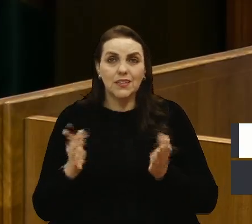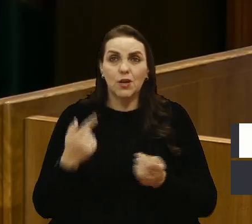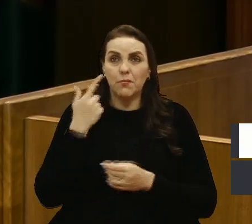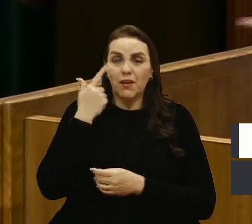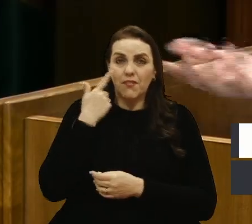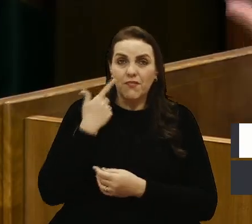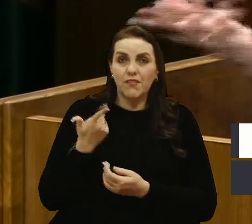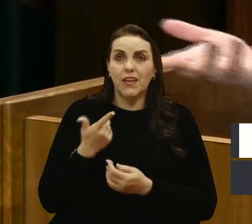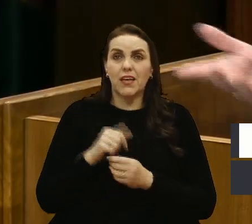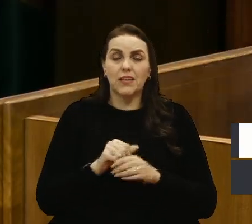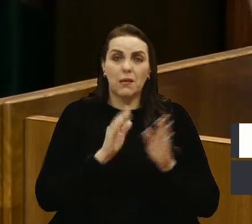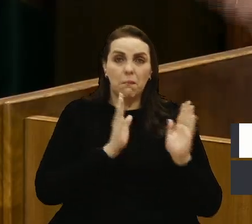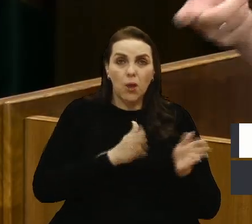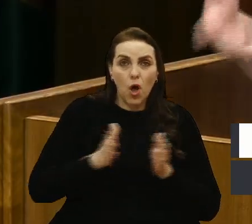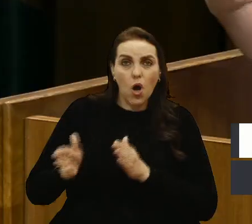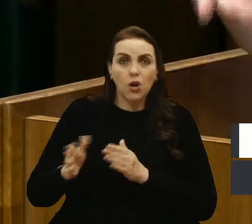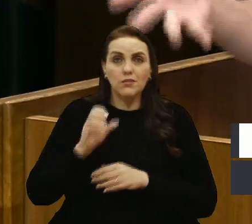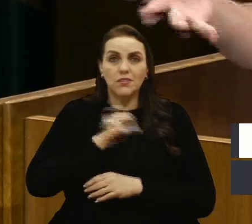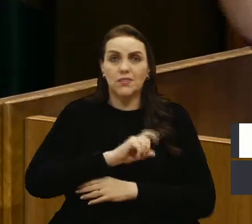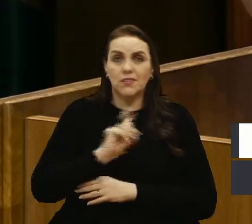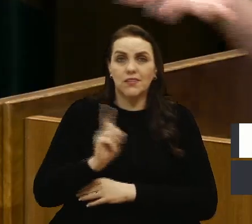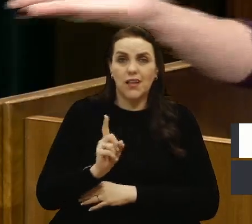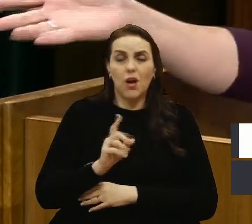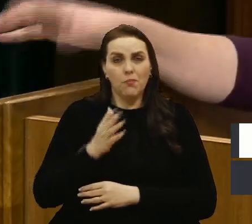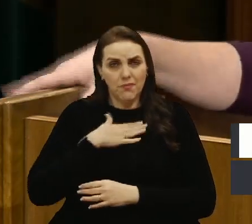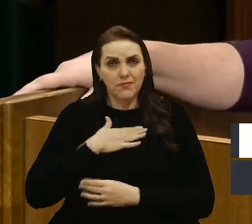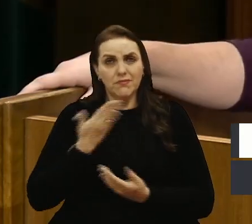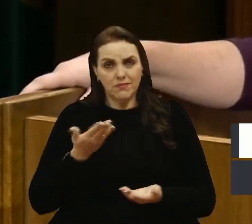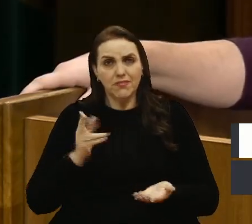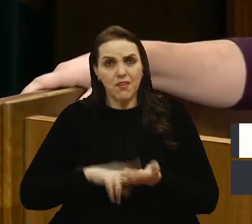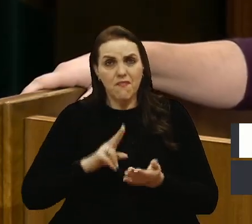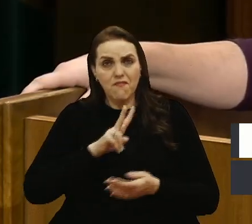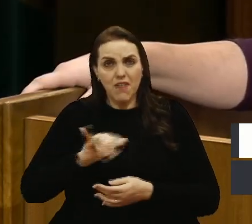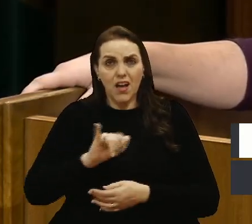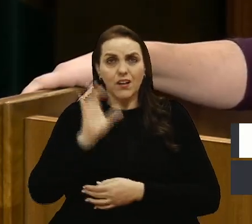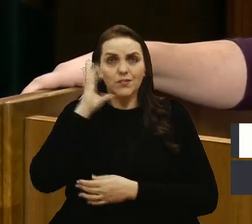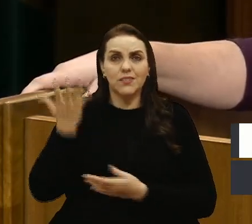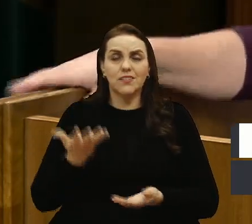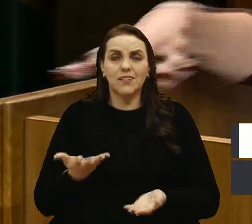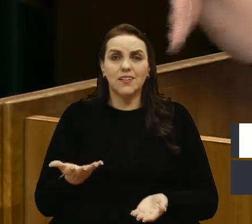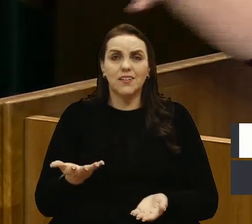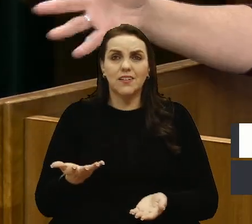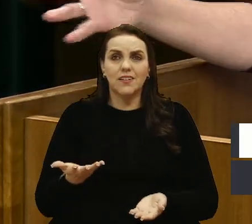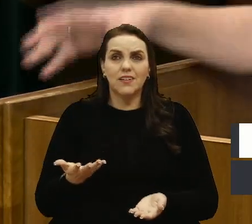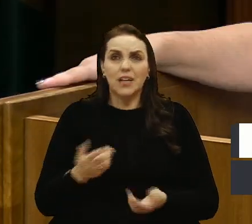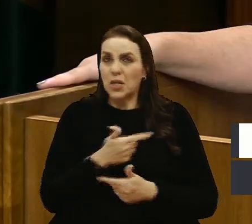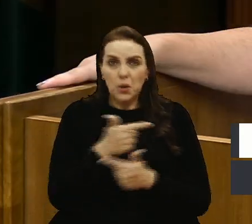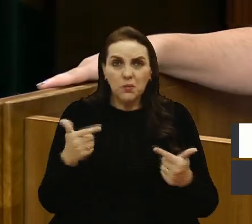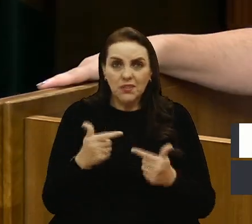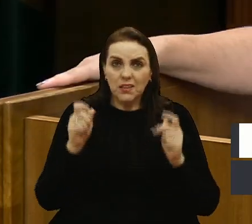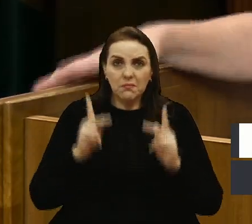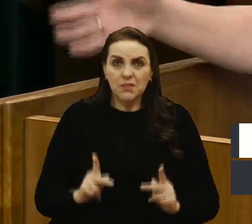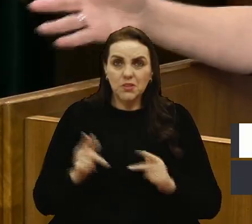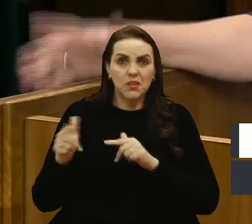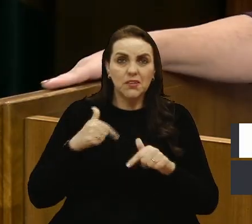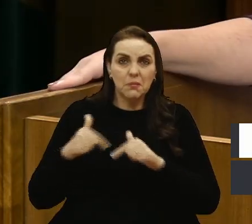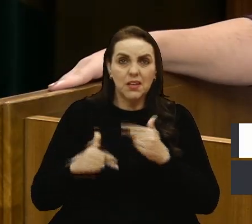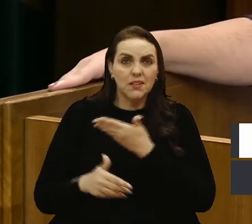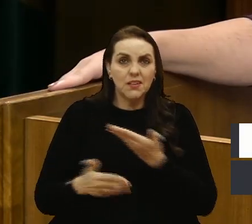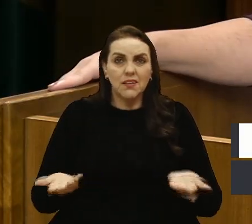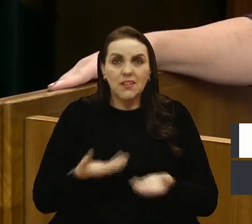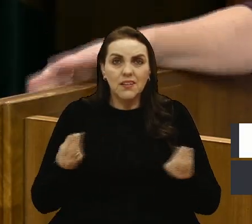teria que ser em blocos ou não, ou para bater no peito e dizer assim, é assim que vai acontecer? Será que não tem isso? Eu fico